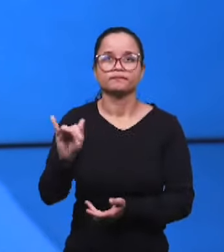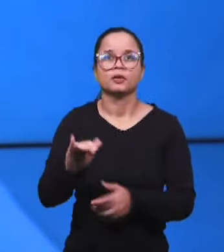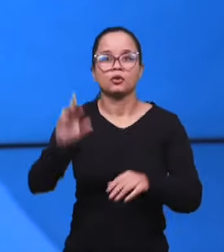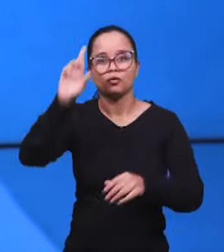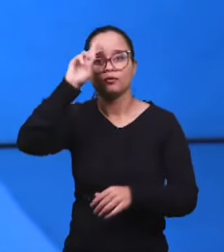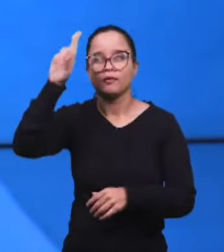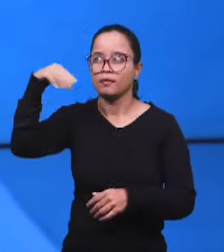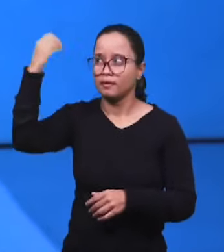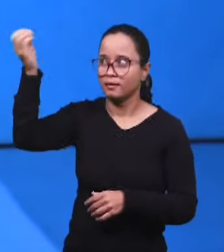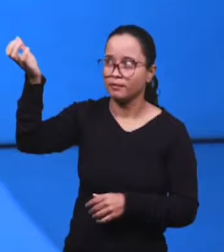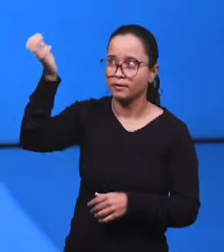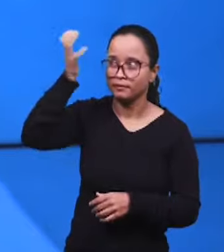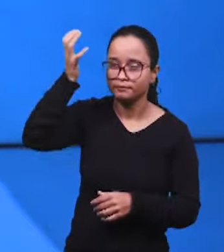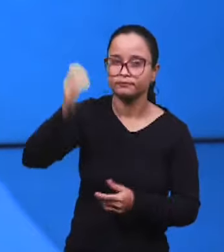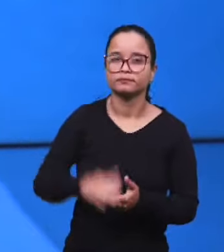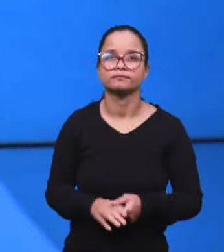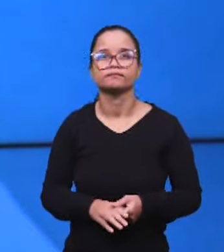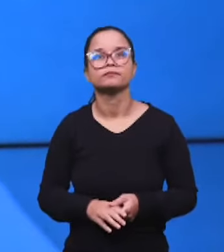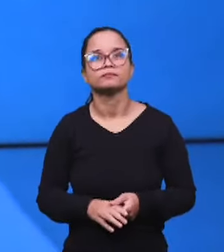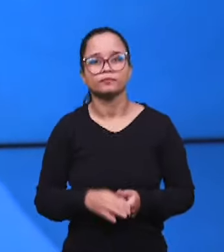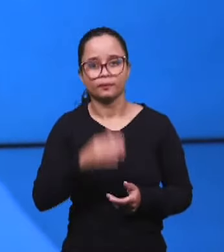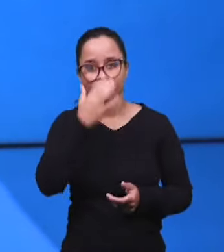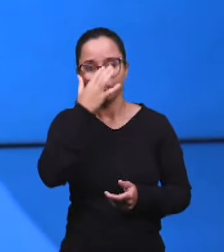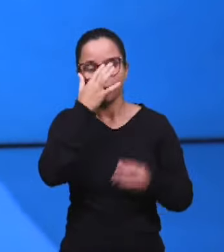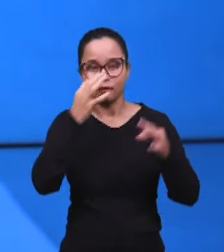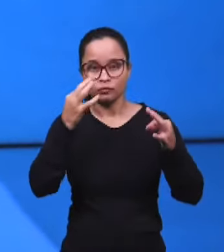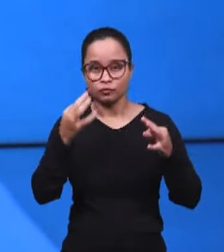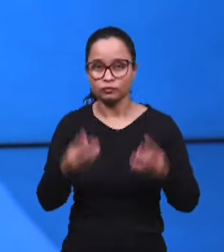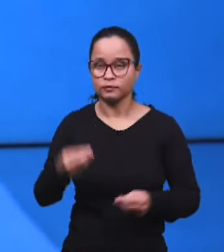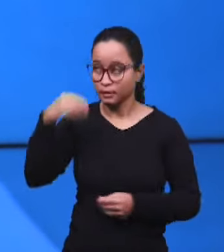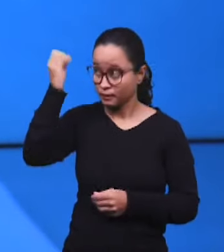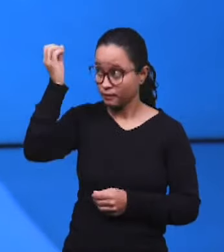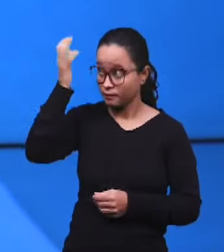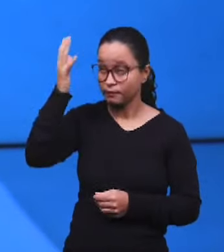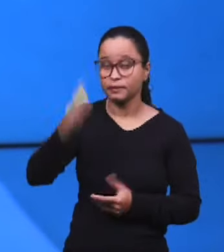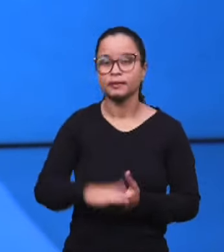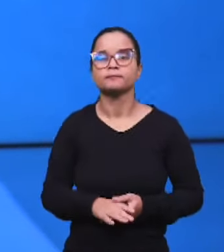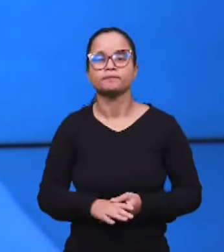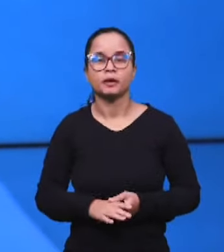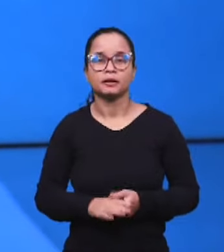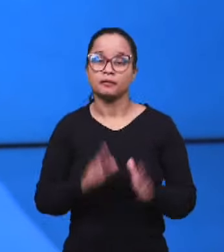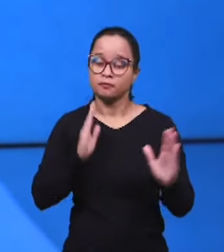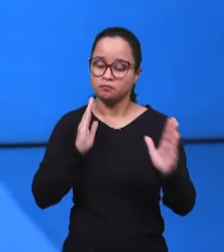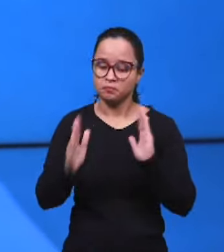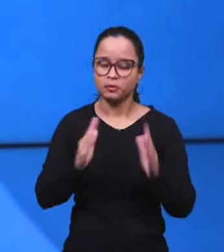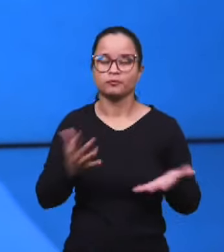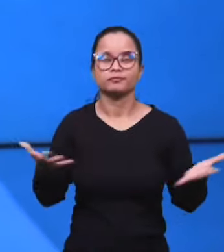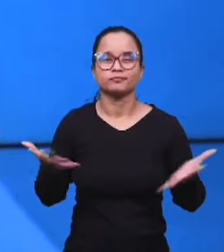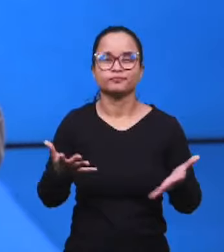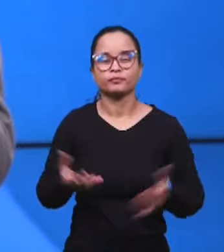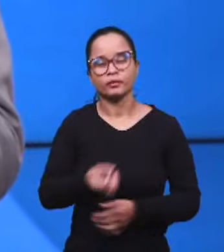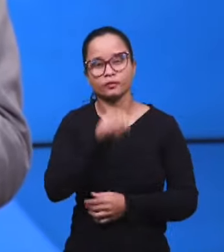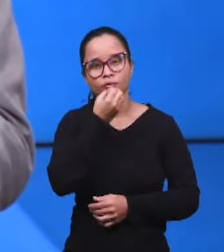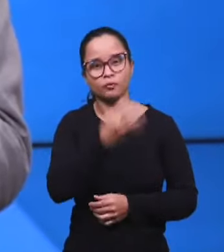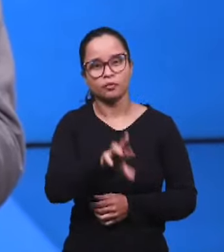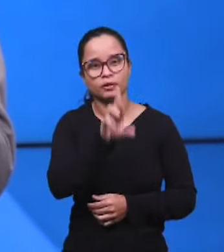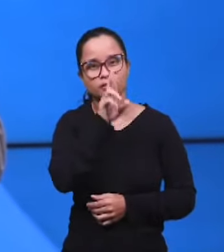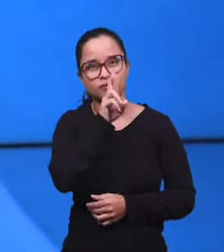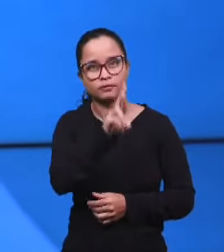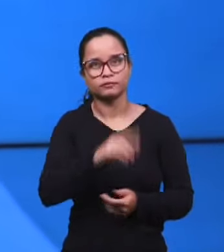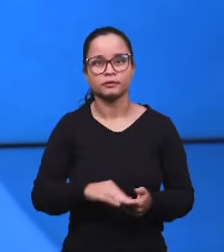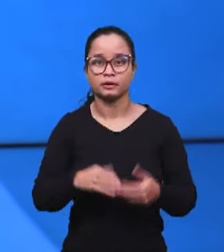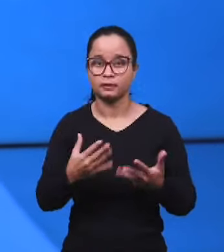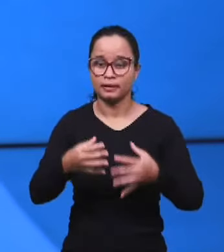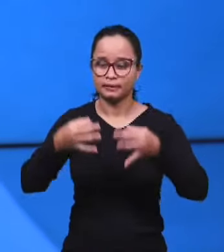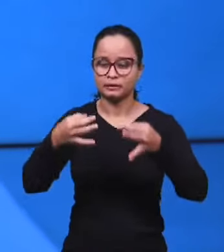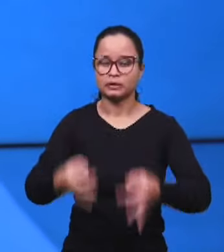quer revelar, quer tirar o selo, né? Quer dar a revelação nessa última hora. Foi muito bem colocado na resposta da irmã, porque é com